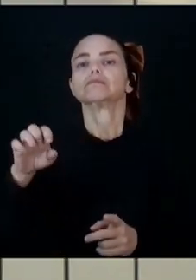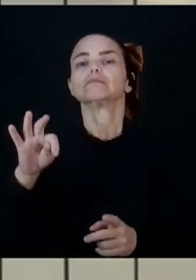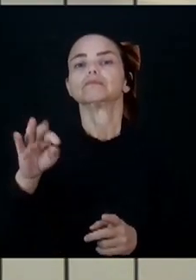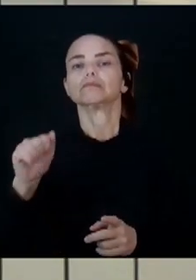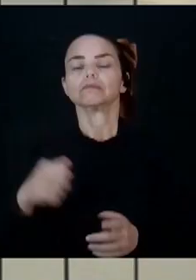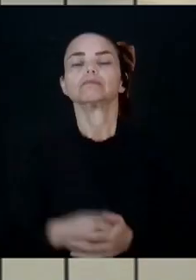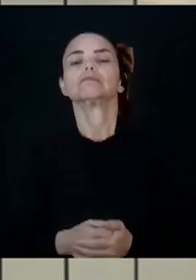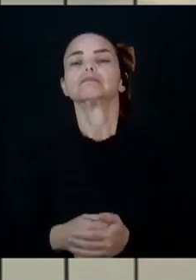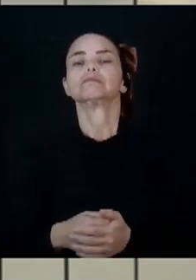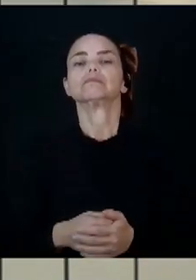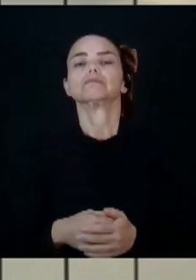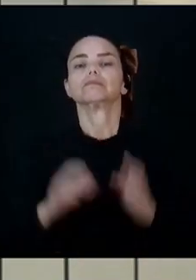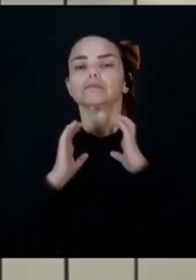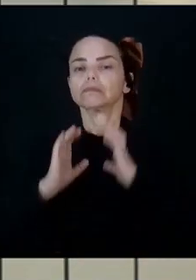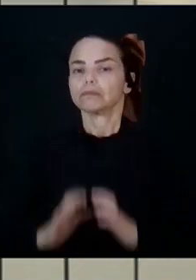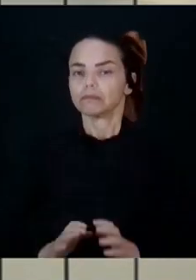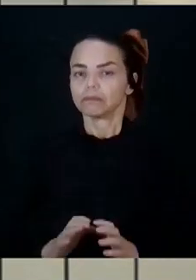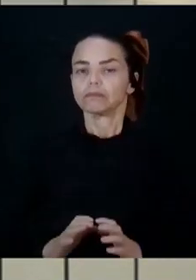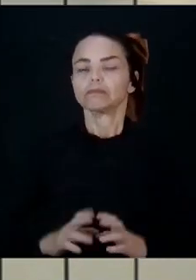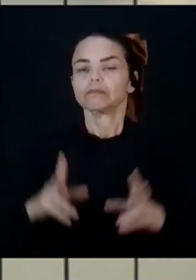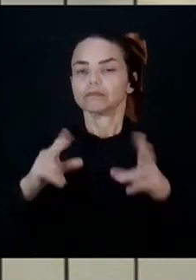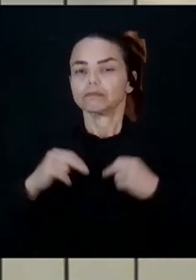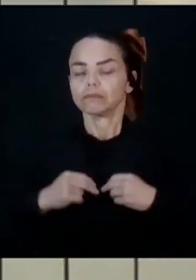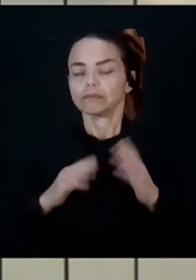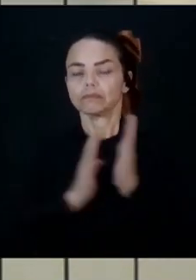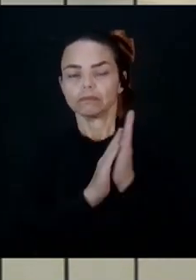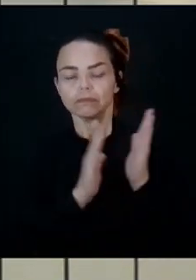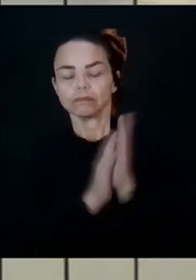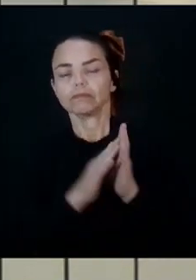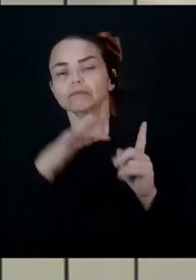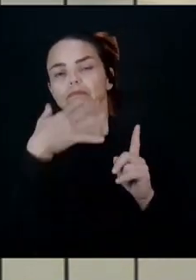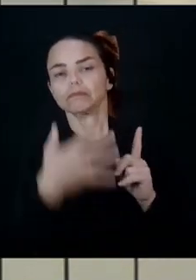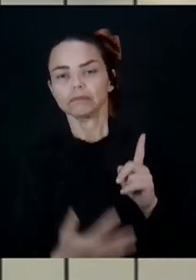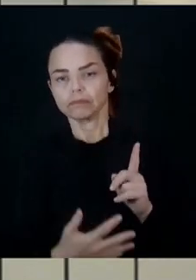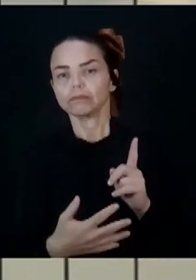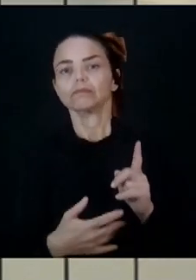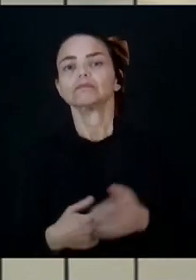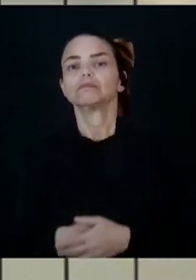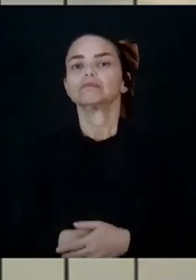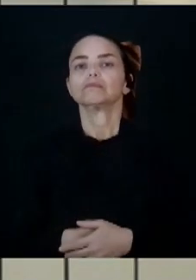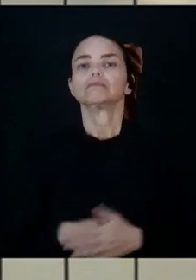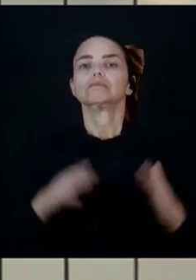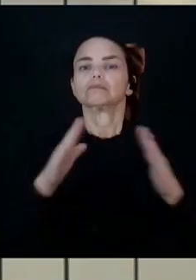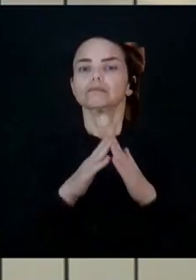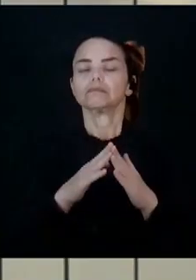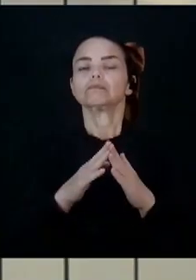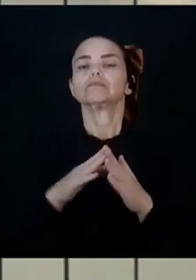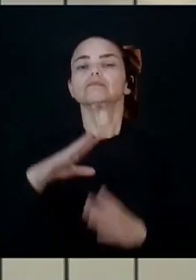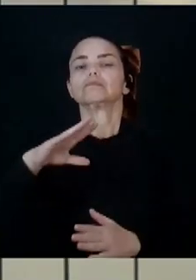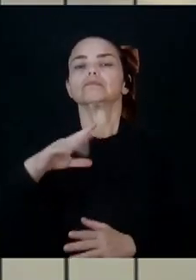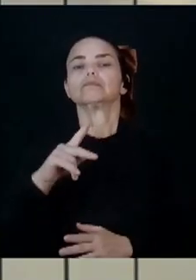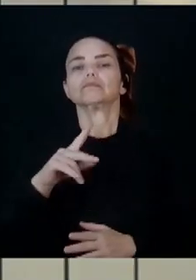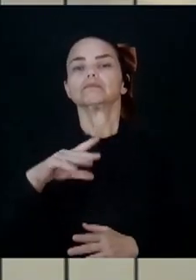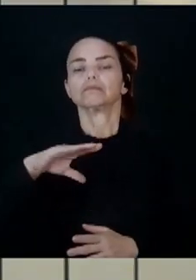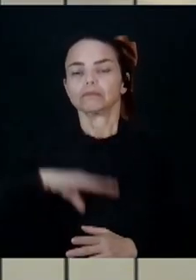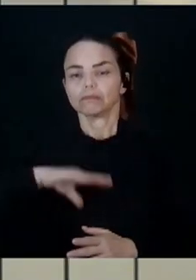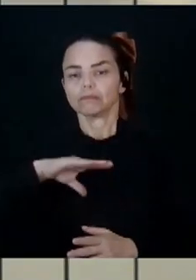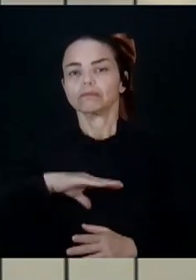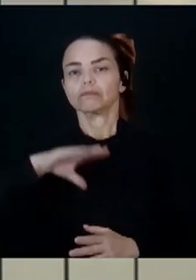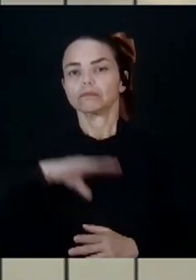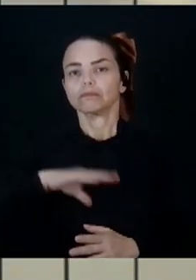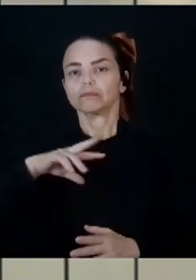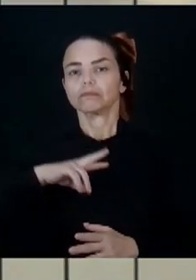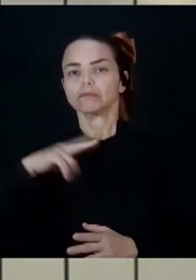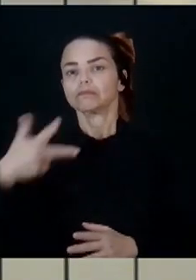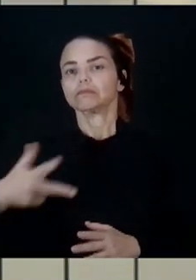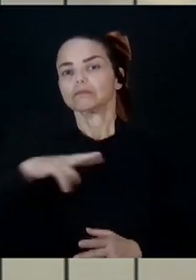de cidadã emérita. A solenidade foi realizada na Casa de Portugal e reconheceu a trajetória da